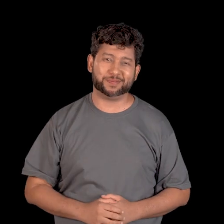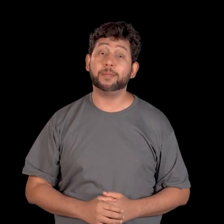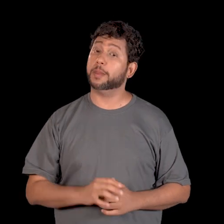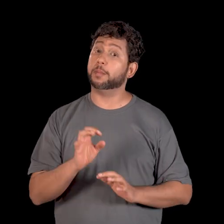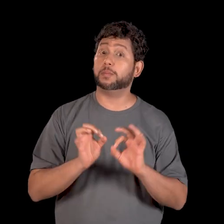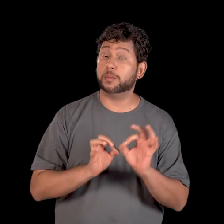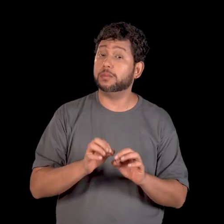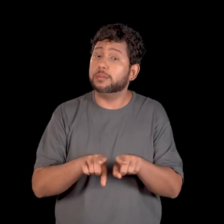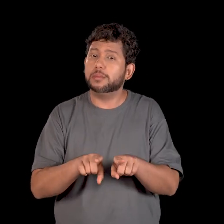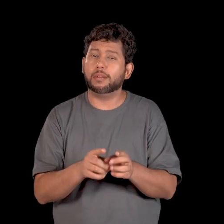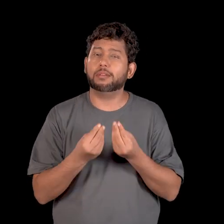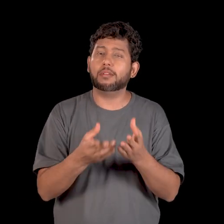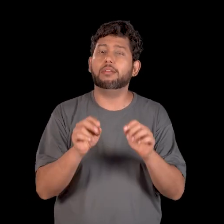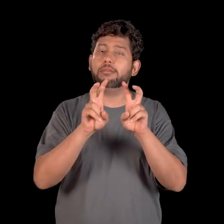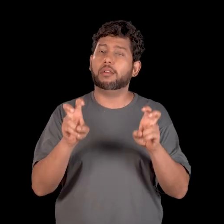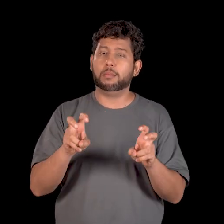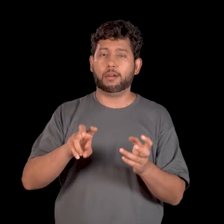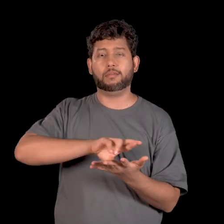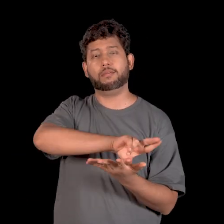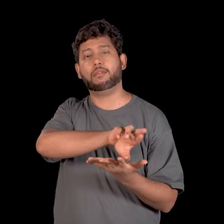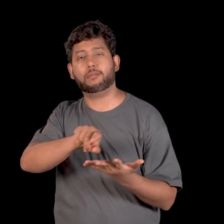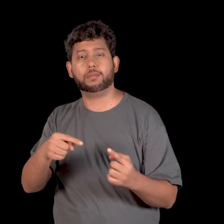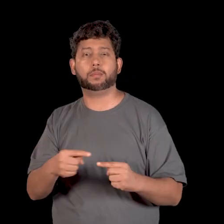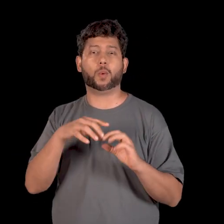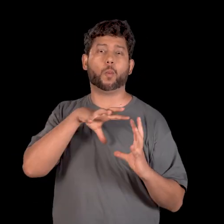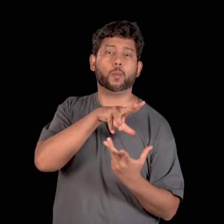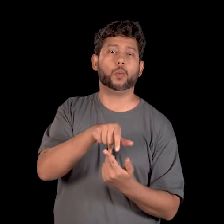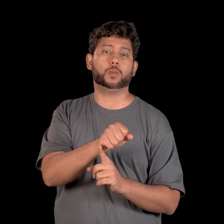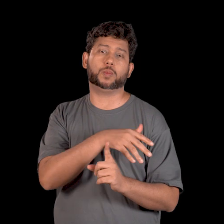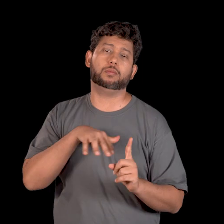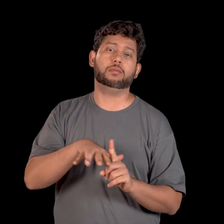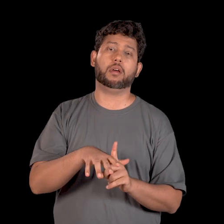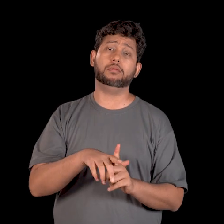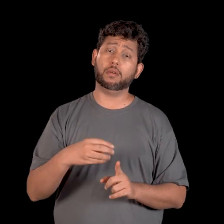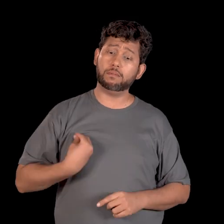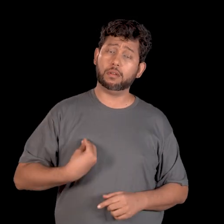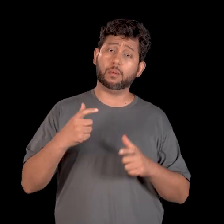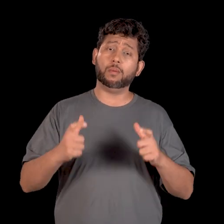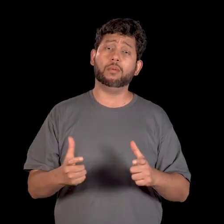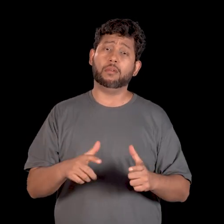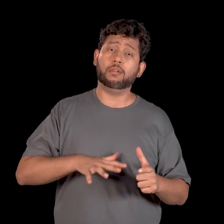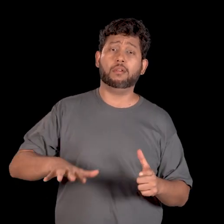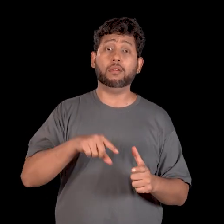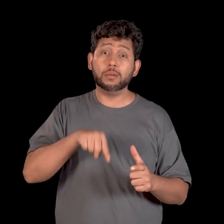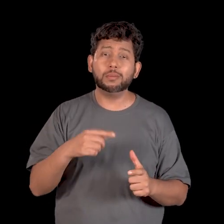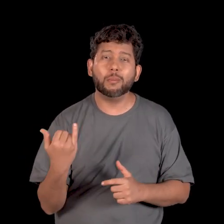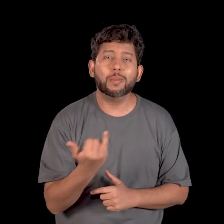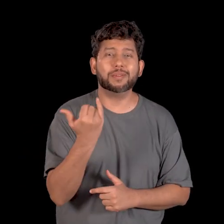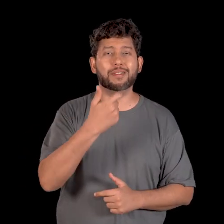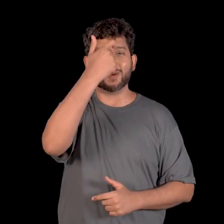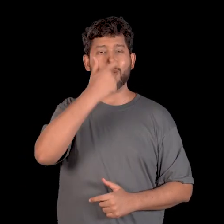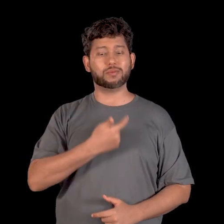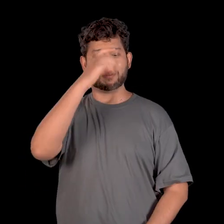objetivos. A partir desse ponto, o projeto explora também outros temas globais, relacionados à nossa sociedade e ao ambiente em